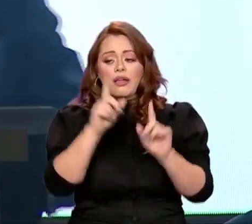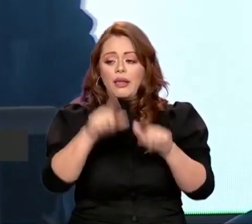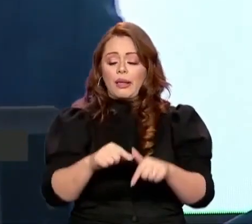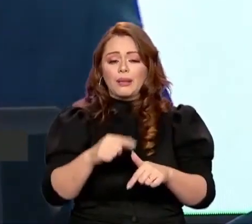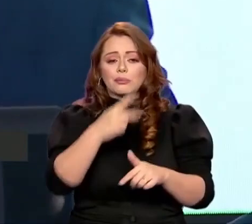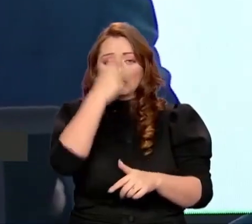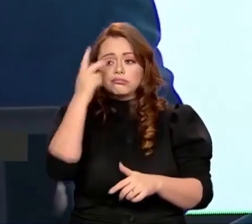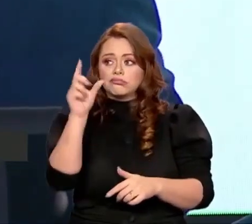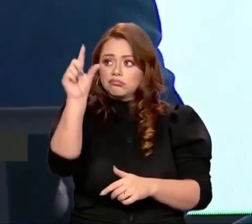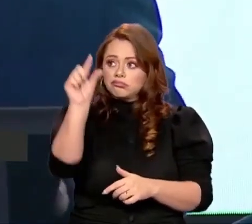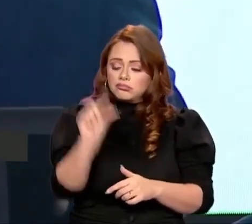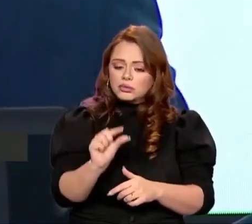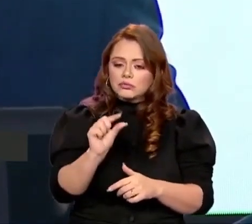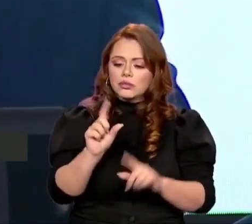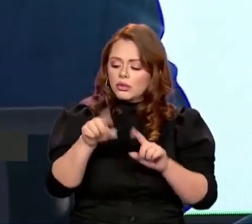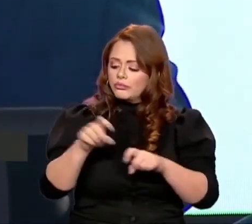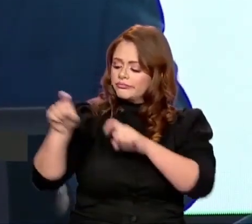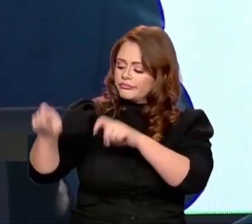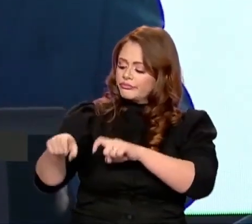o agronegócio.